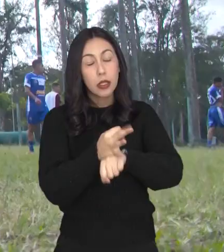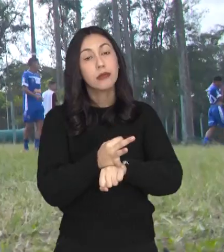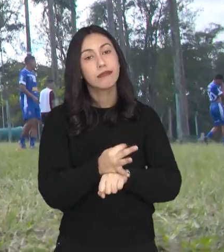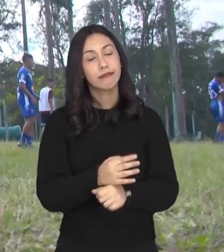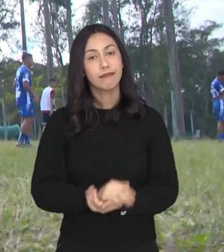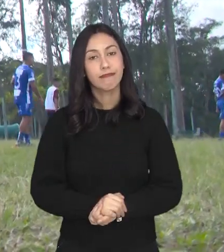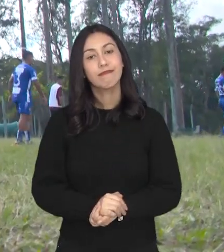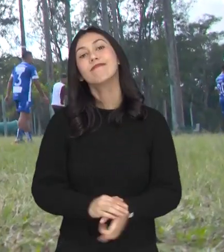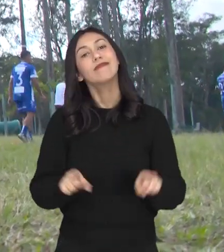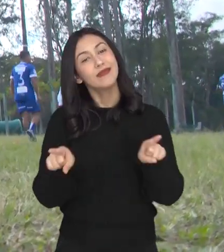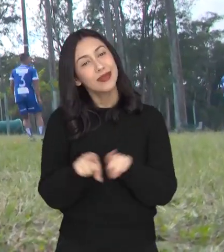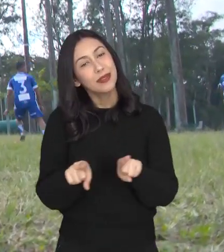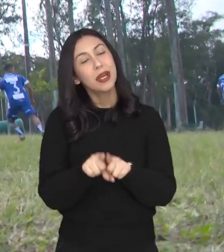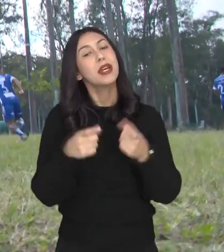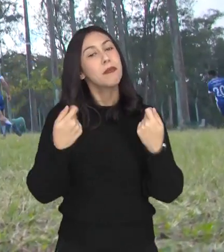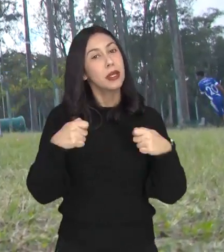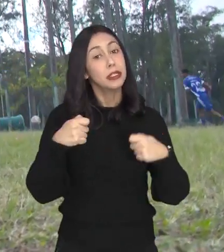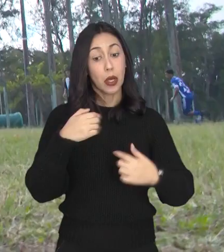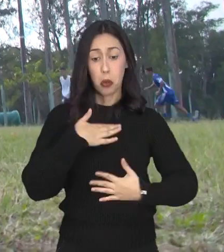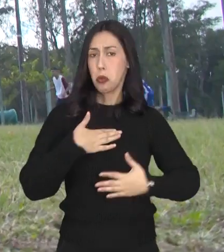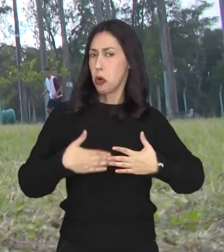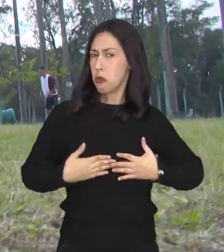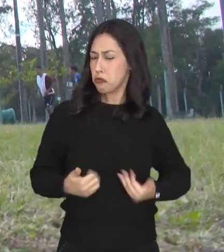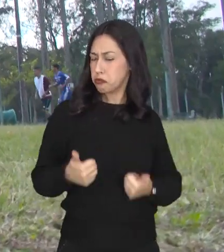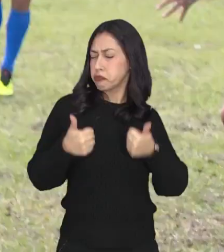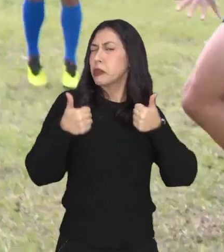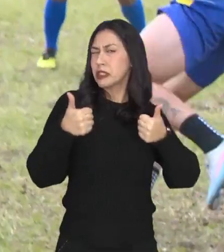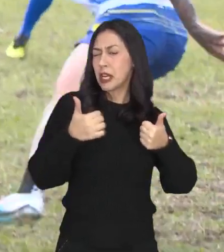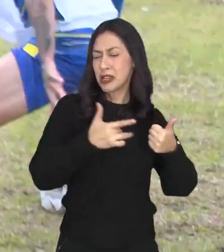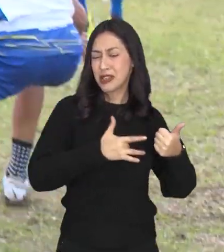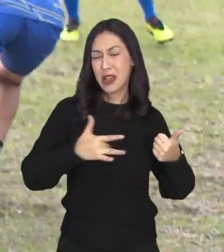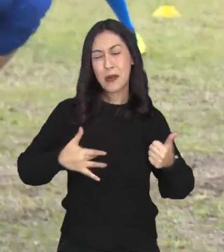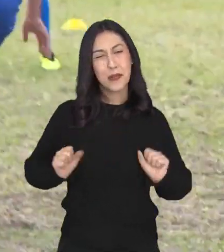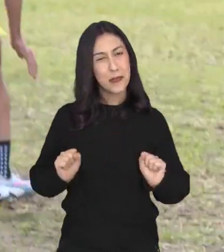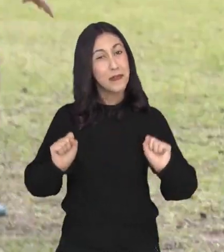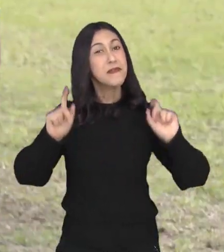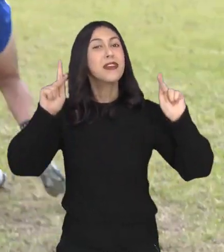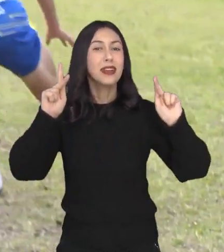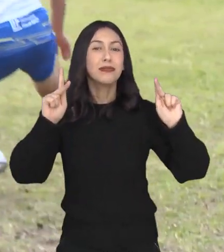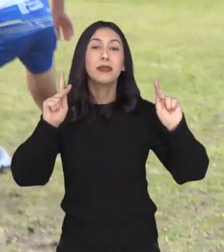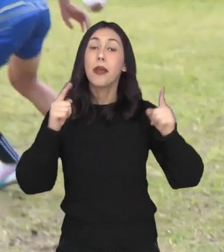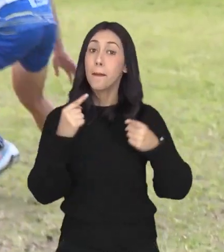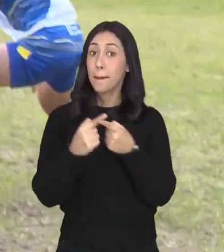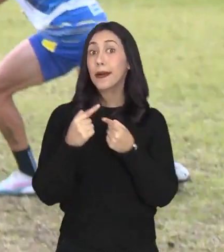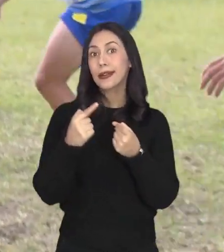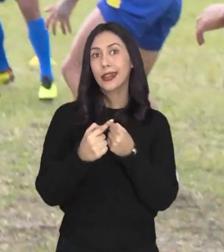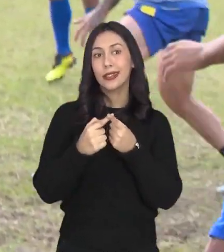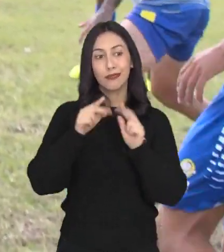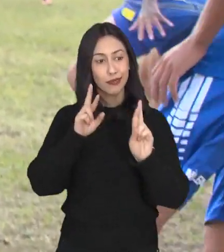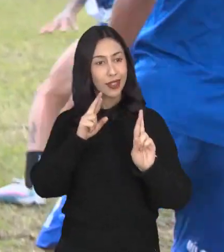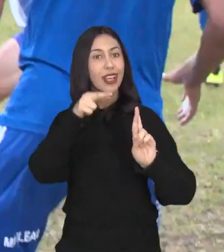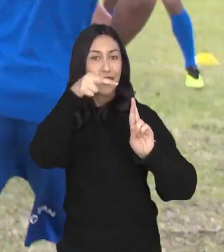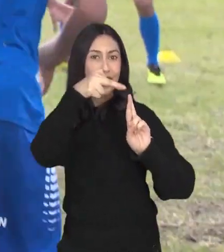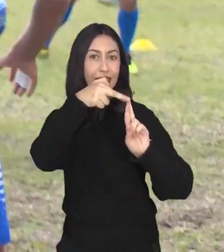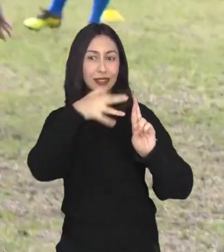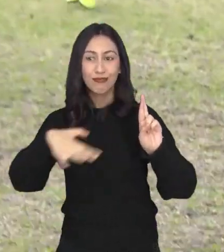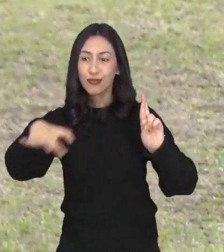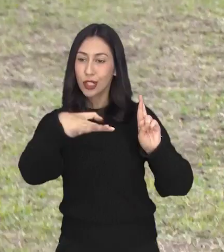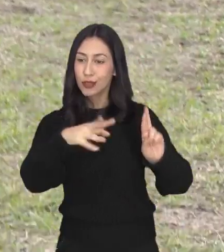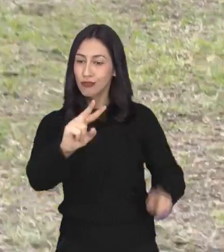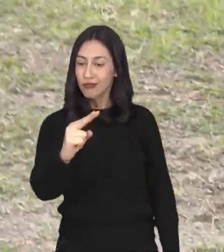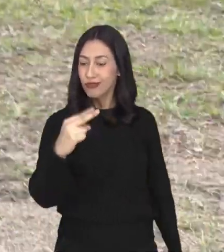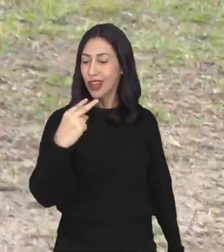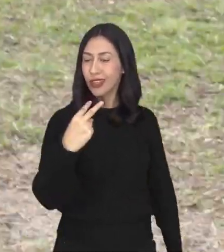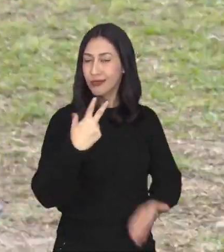treinador. E claro, também é preciso estar em forma, cuidando da própria saúde e desempenho. Afinal, dar o exemplo